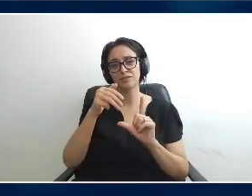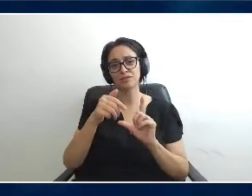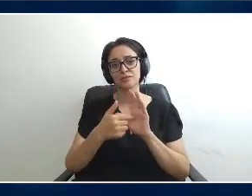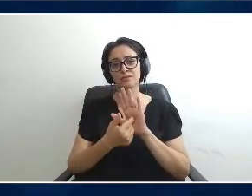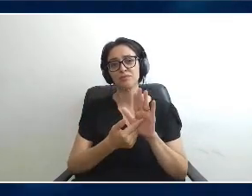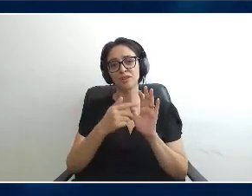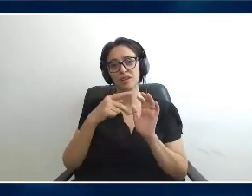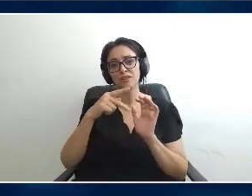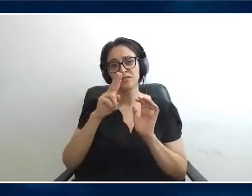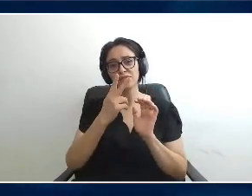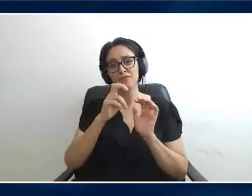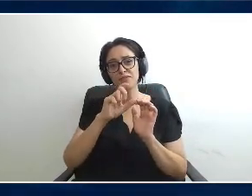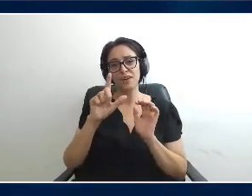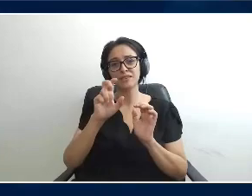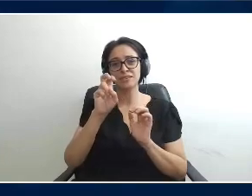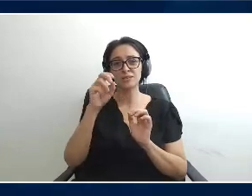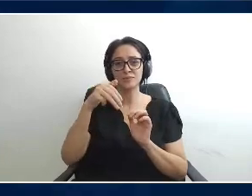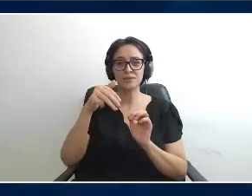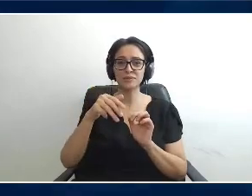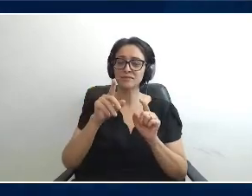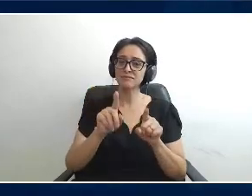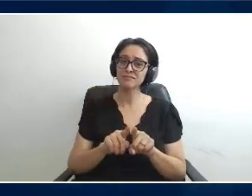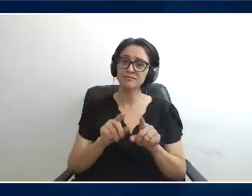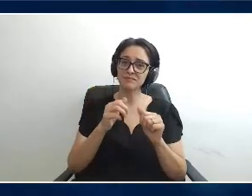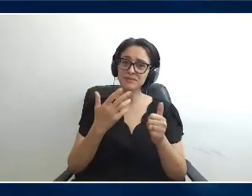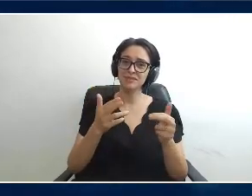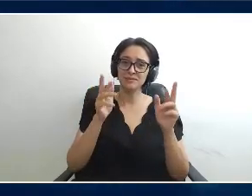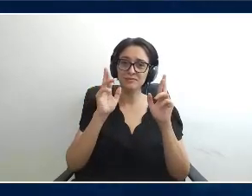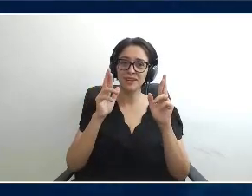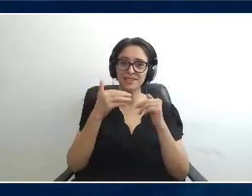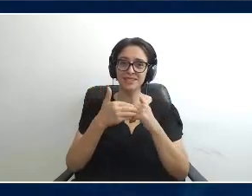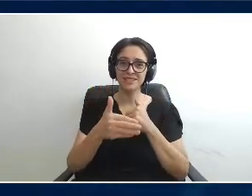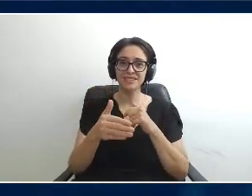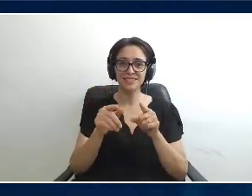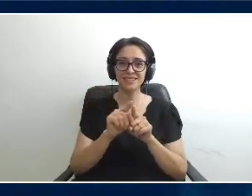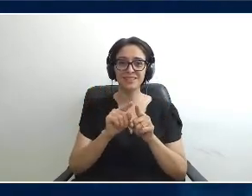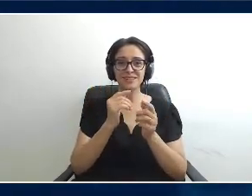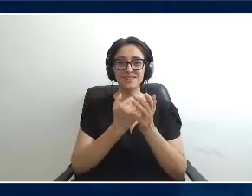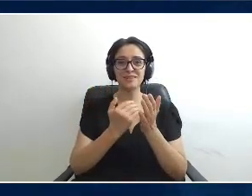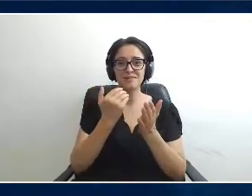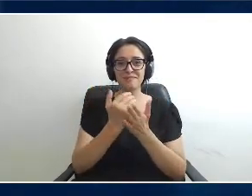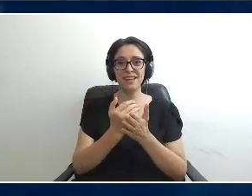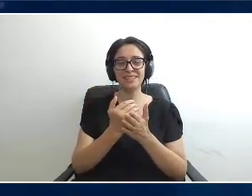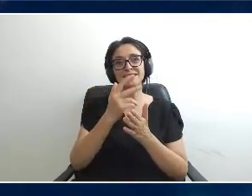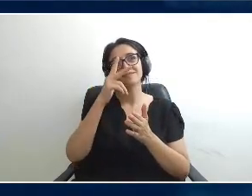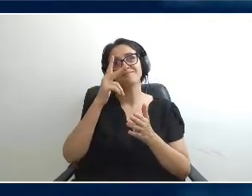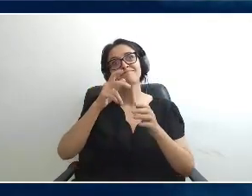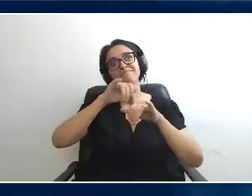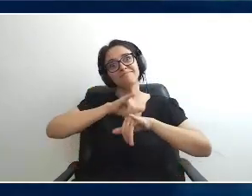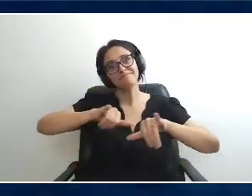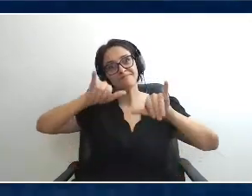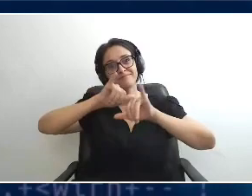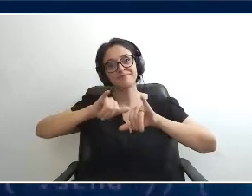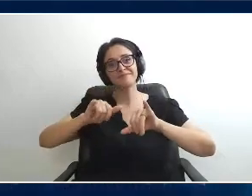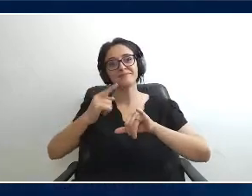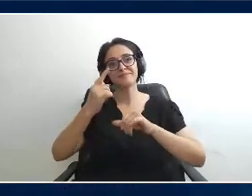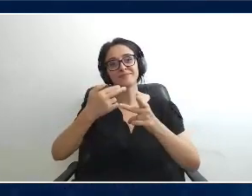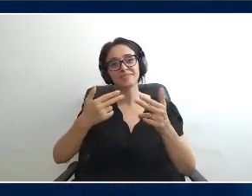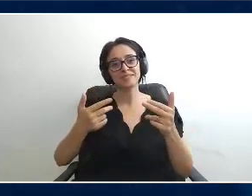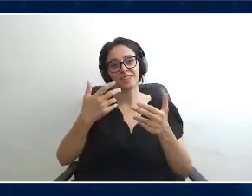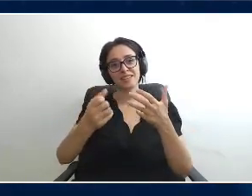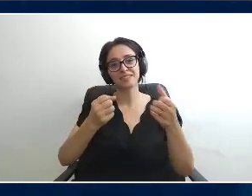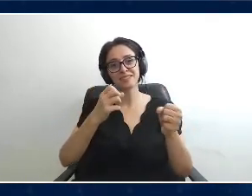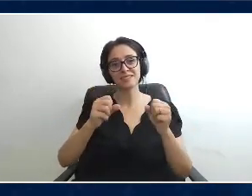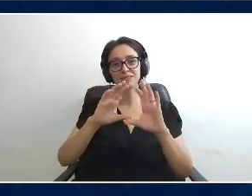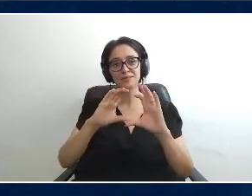em 5 minutos. E, bom, agora espero que está trazendo também mais uma sementinha, plantando mais uma sementinha aí para a adoção da